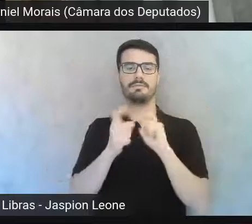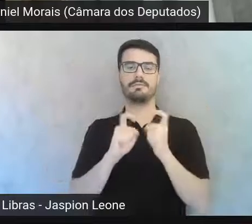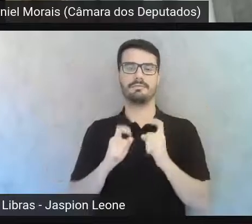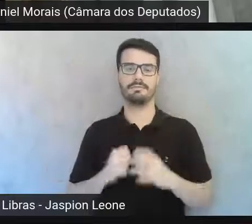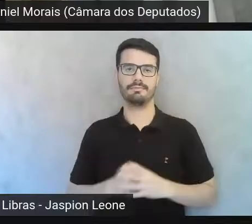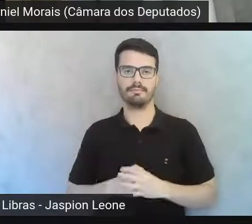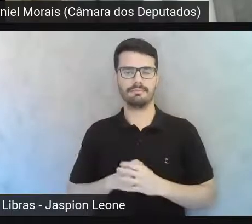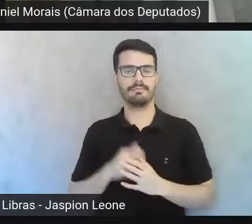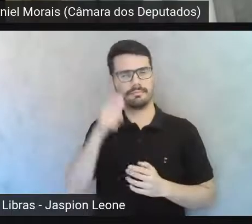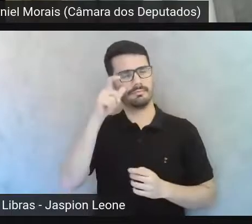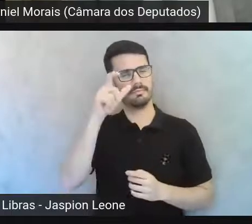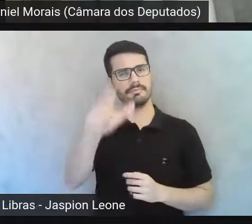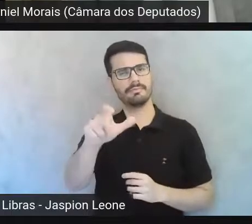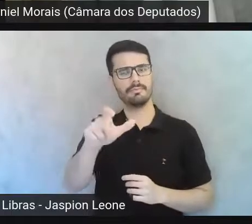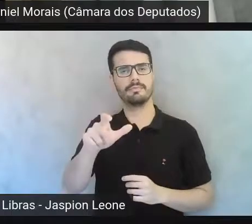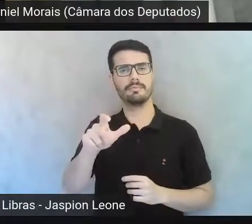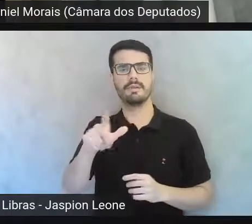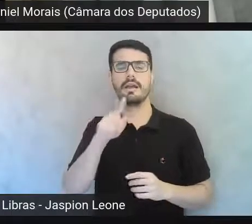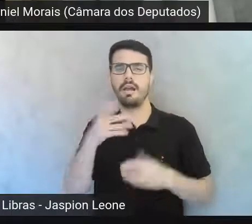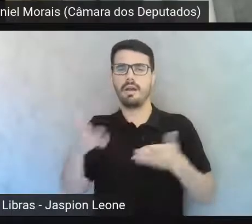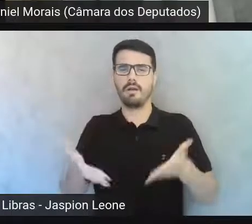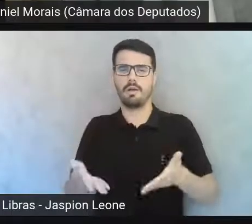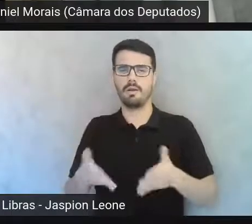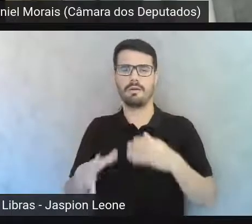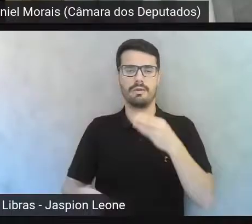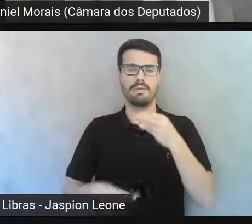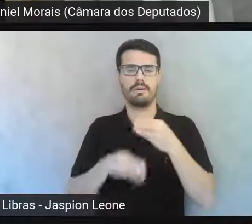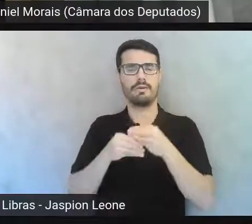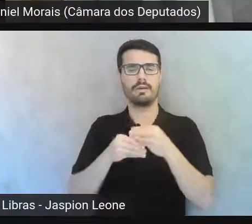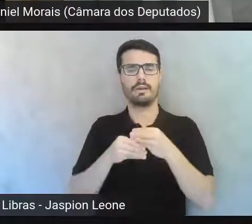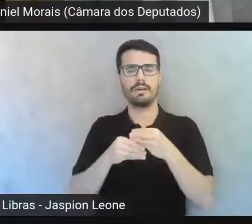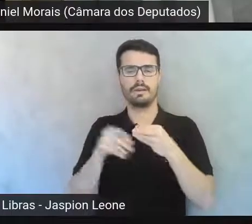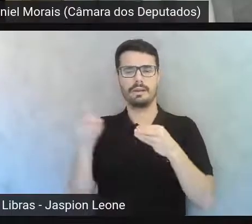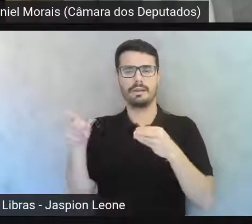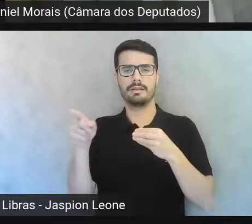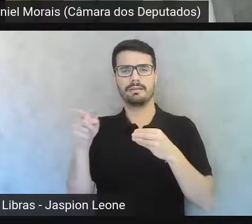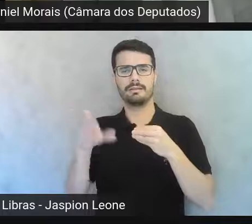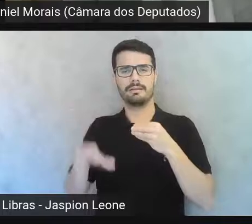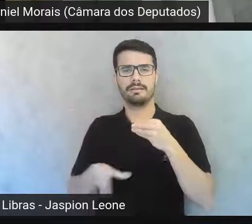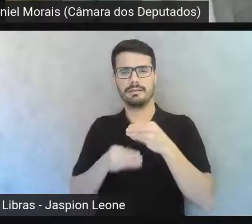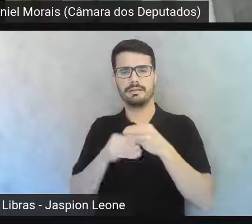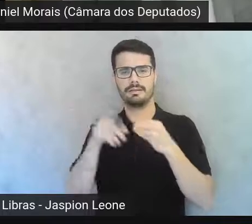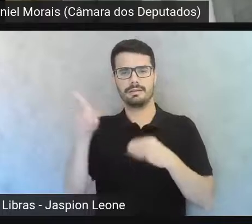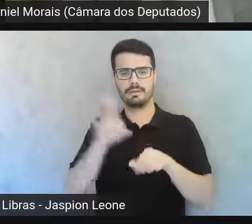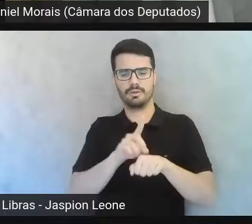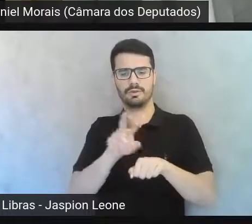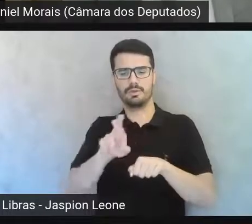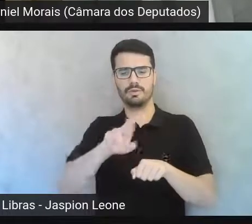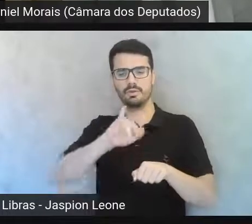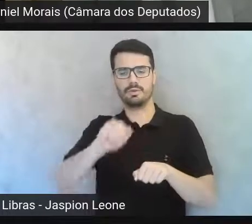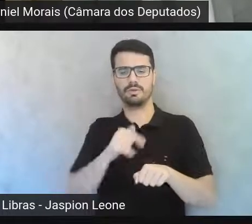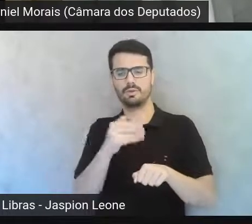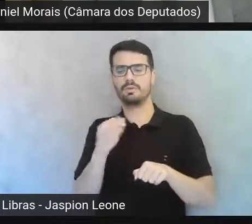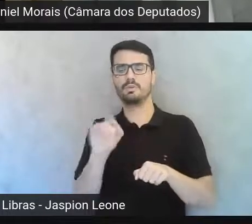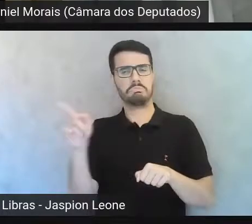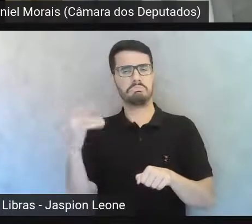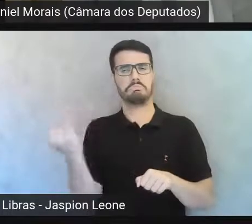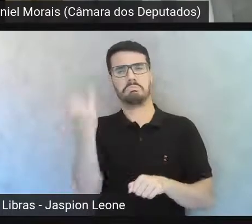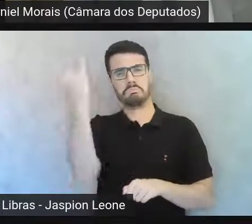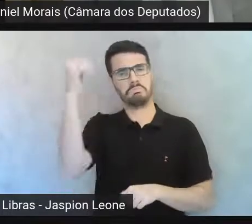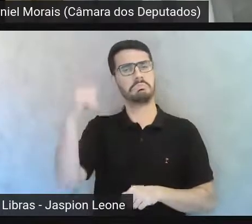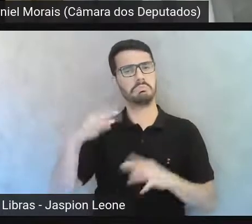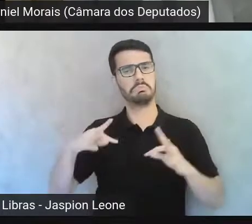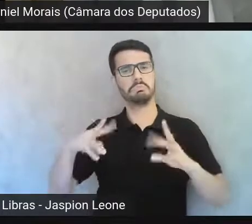Interessante. Acrescentando esse acréscimo do doutor João, sobretudo, eu acho importante a todos